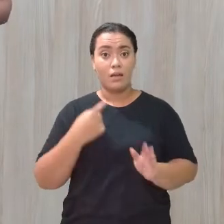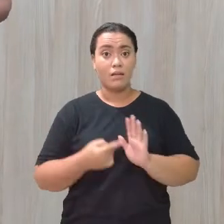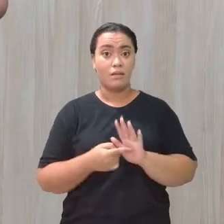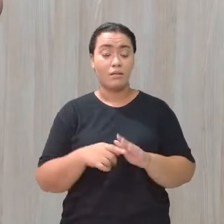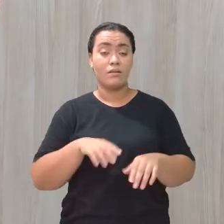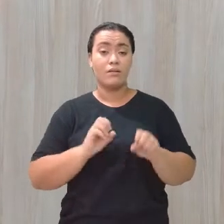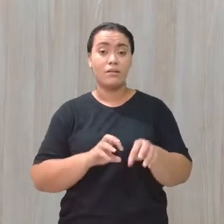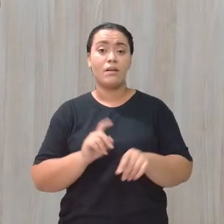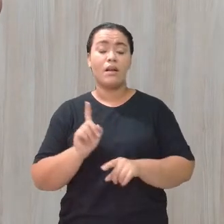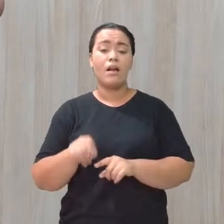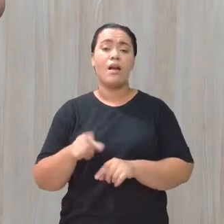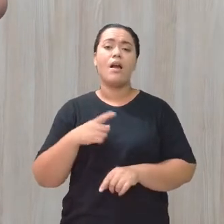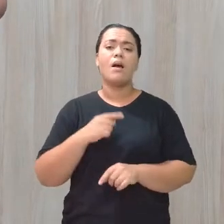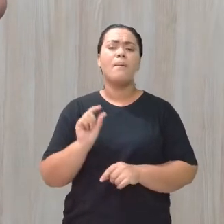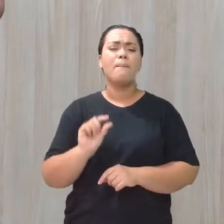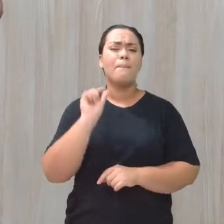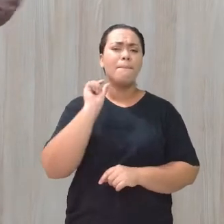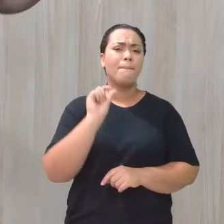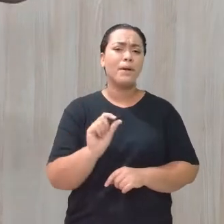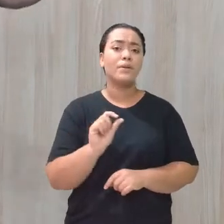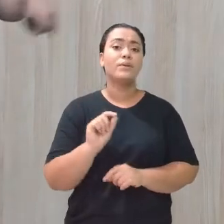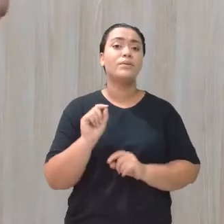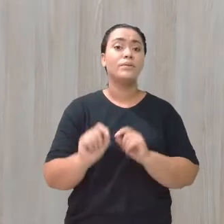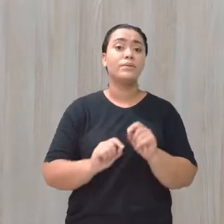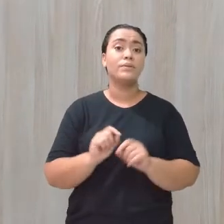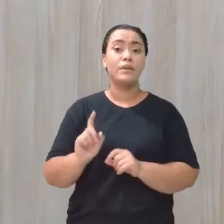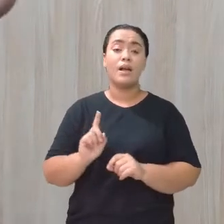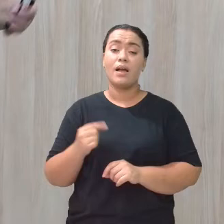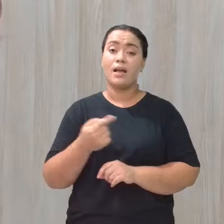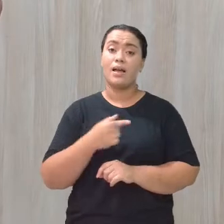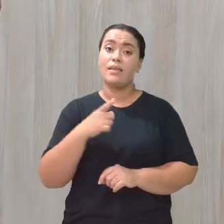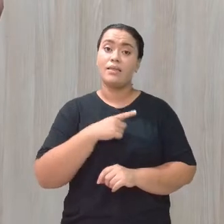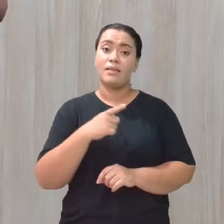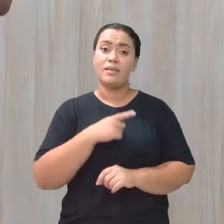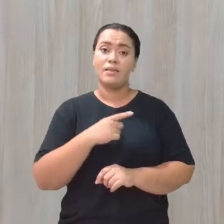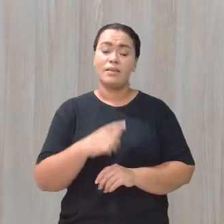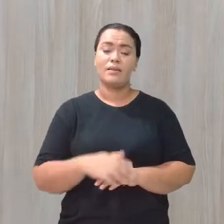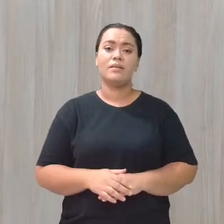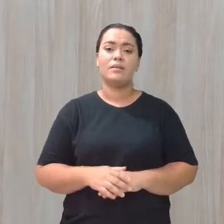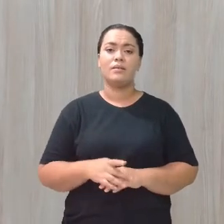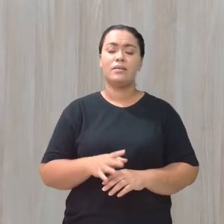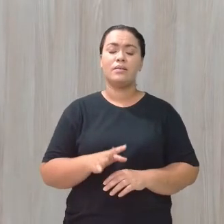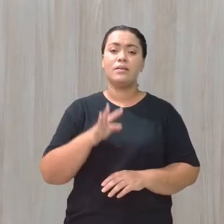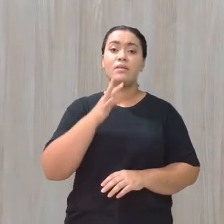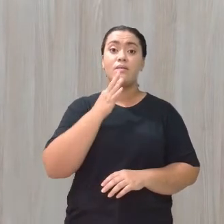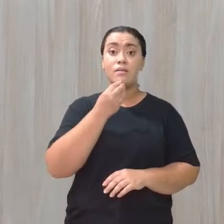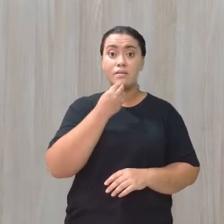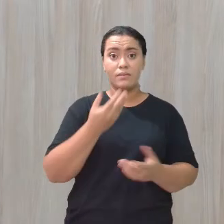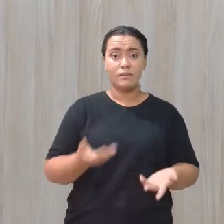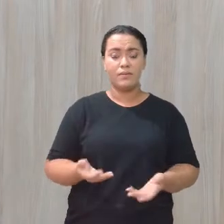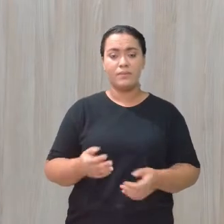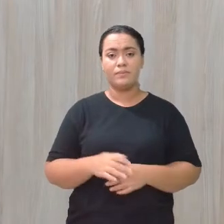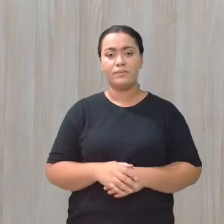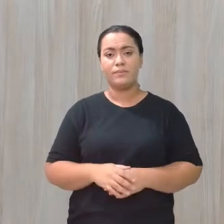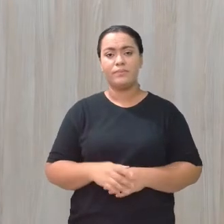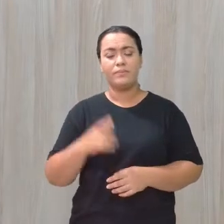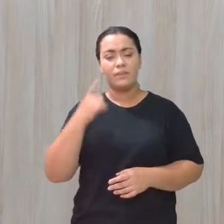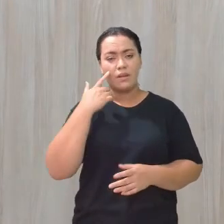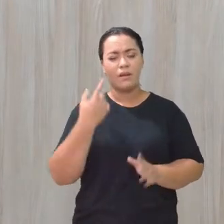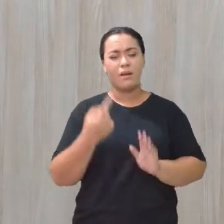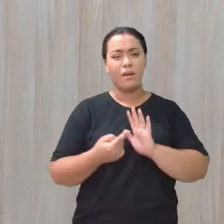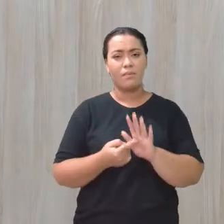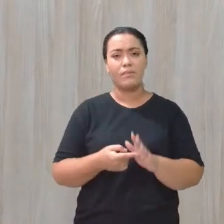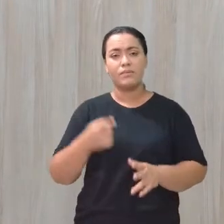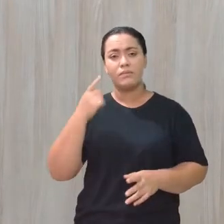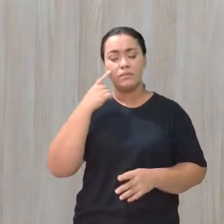aula é um recorte, é um pedacinho do que a gente tem lá de conhecimento, certo? Então, observa aí,